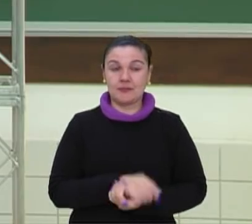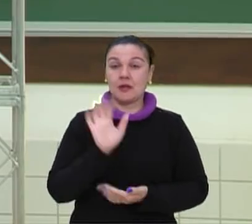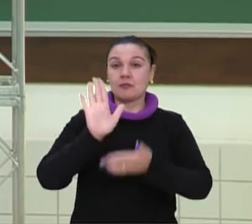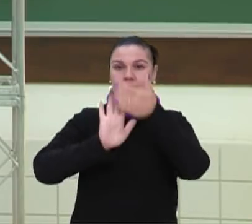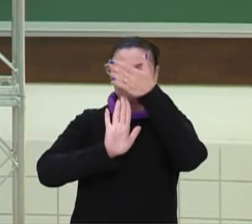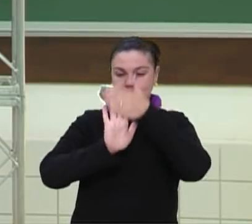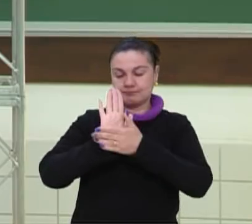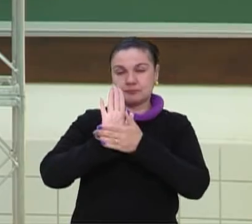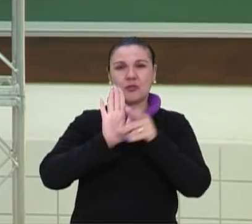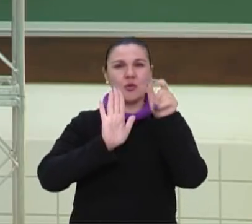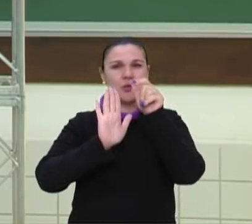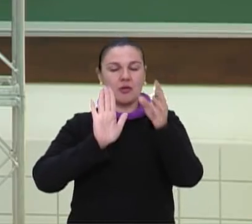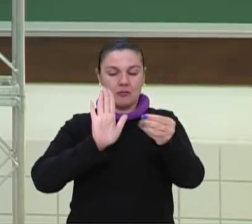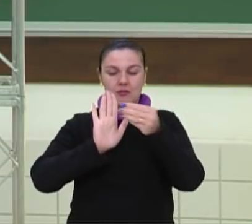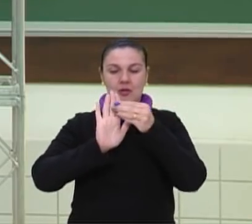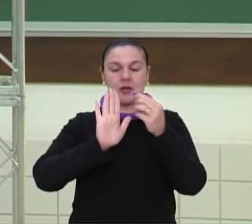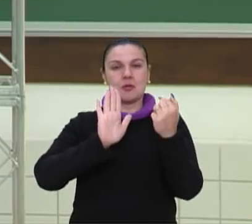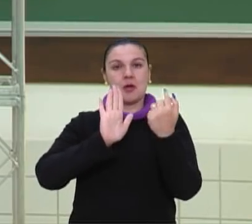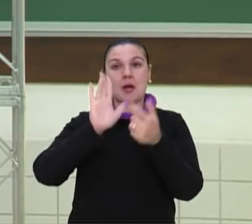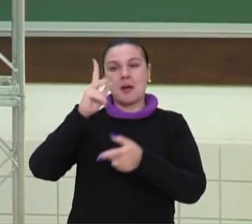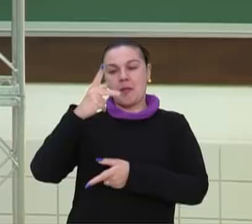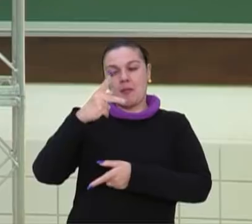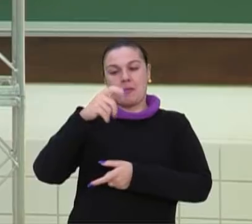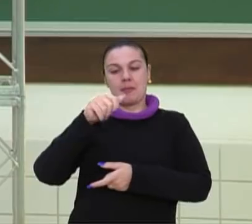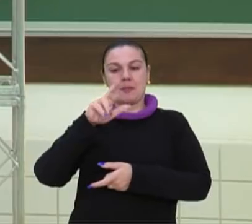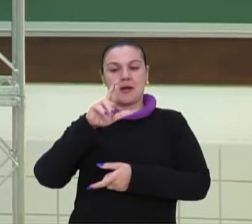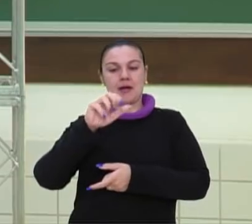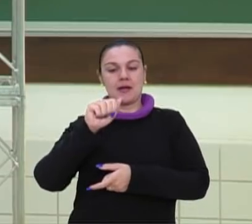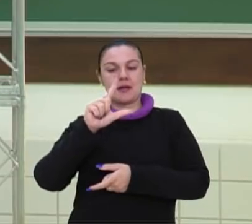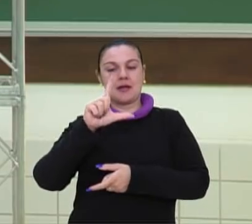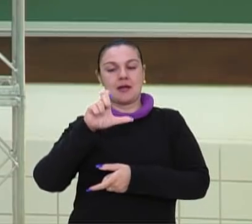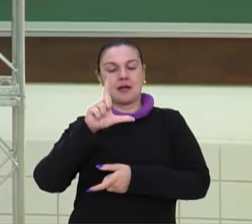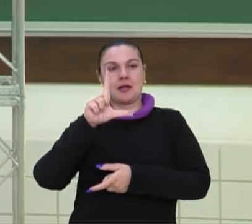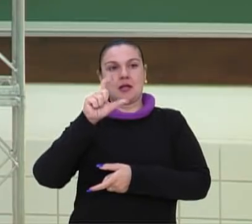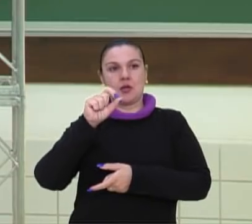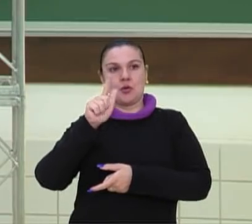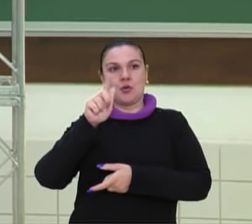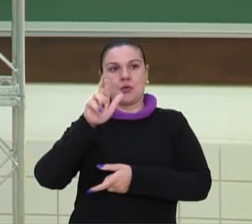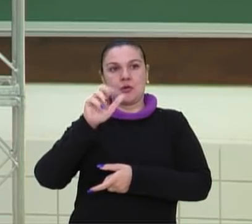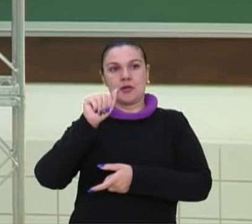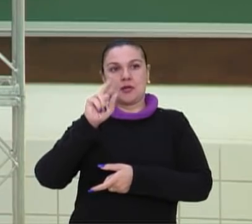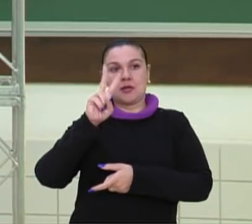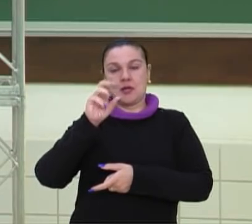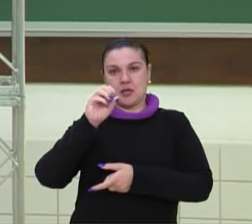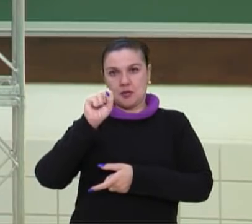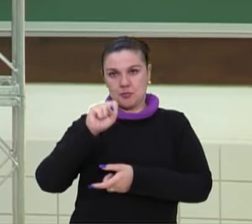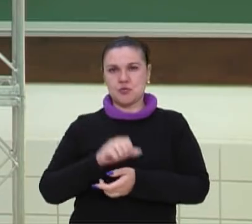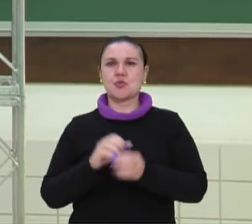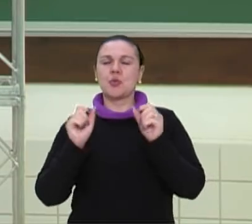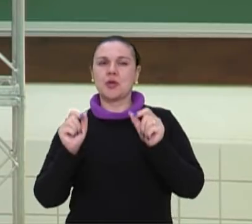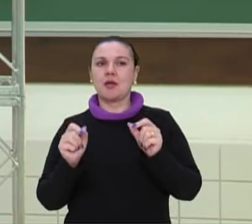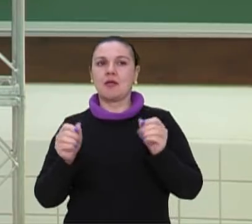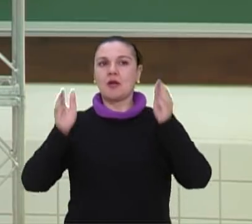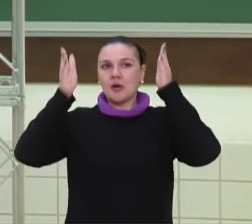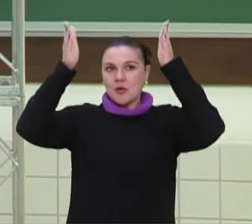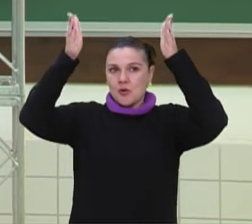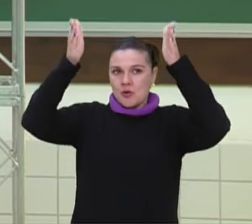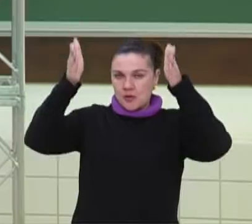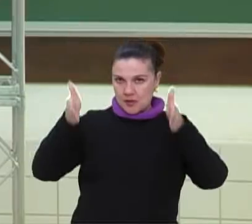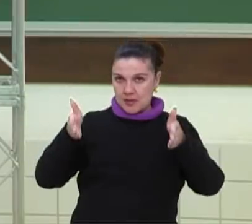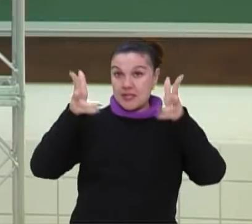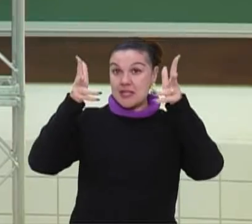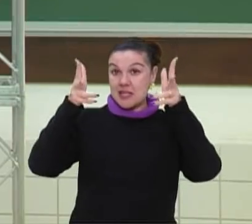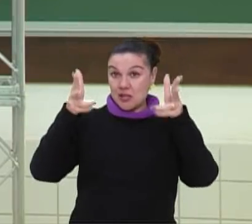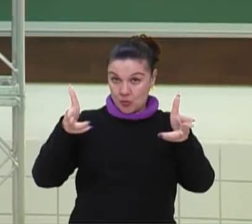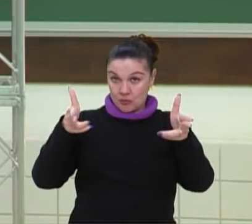Então, vamos focar nos paralelogramos, né? Então, esses paralelogramos, eles possuem lados opostos